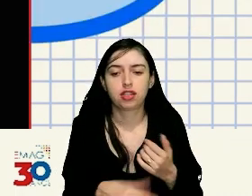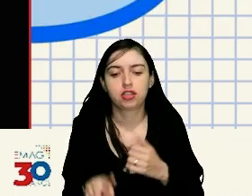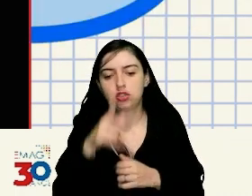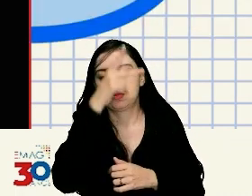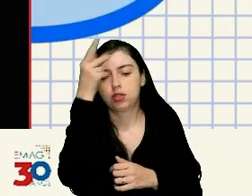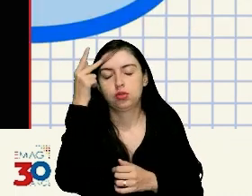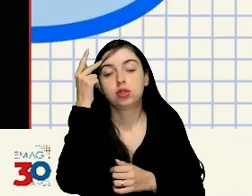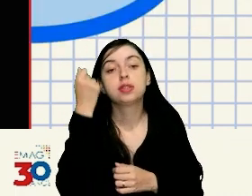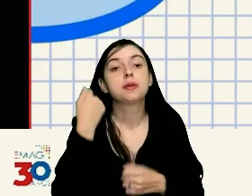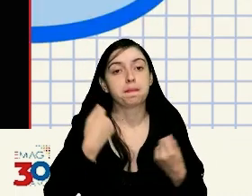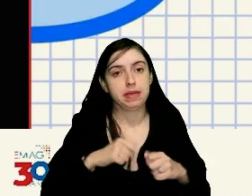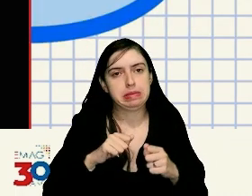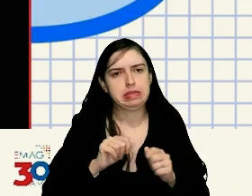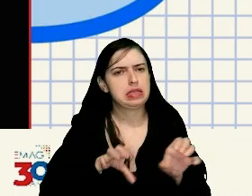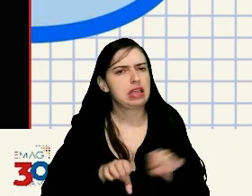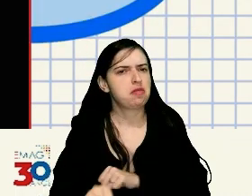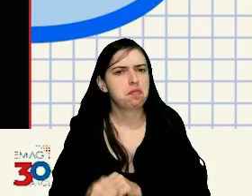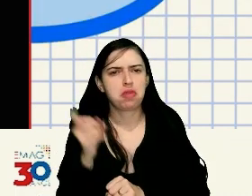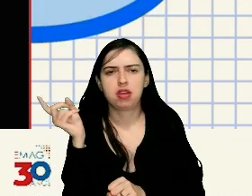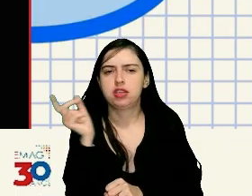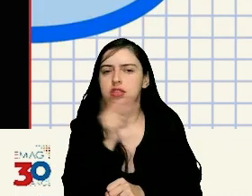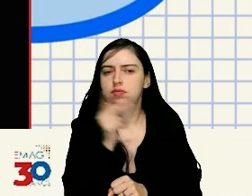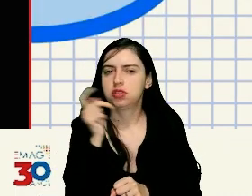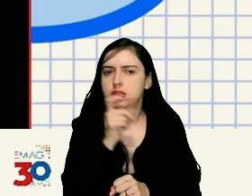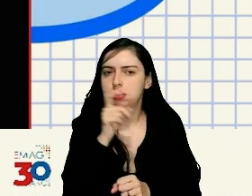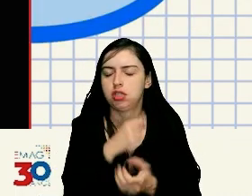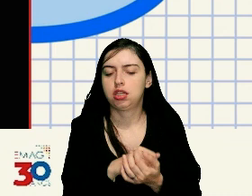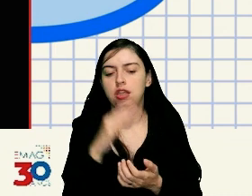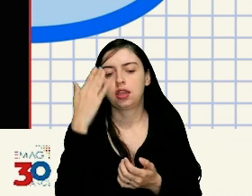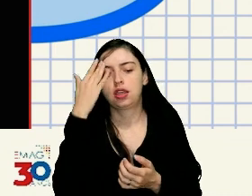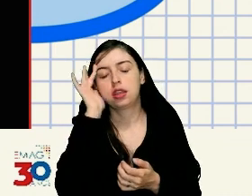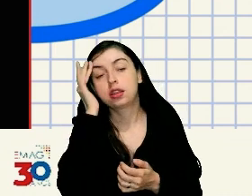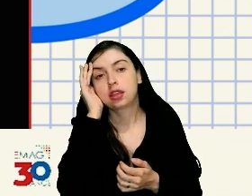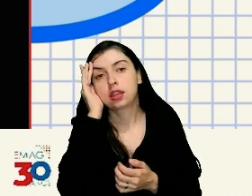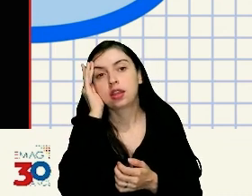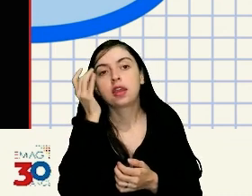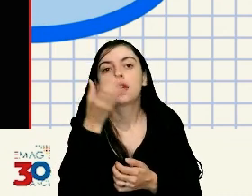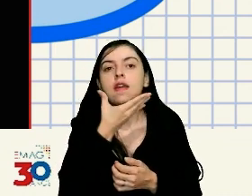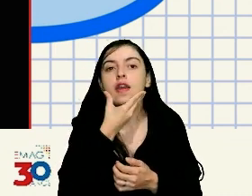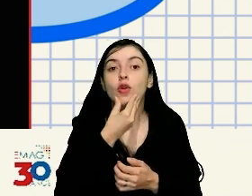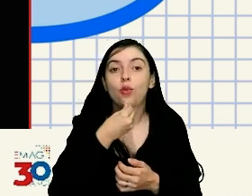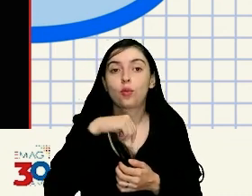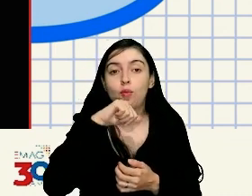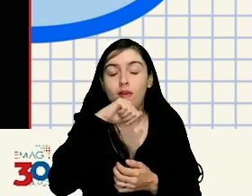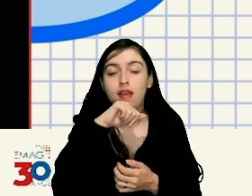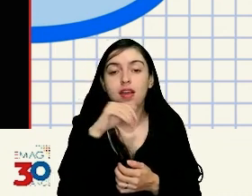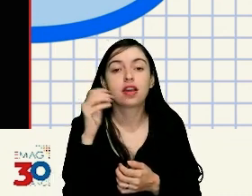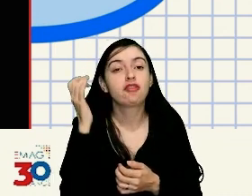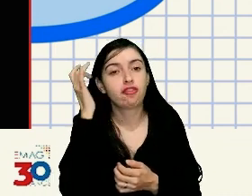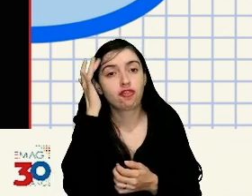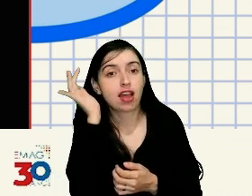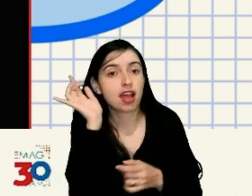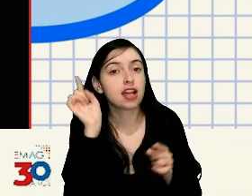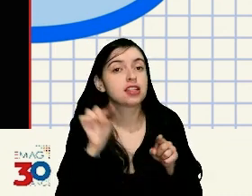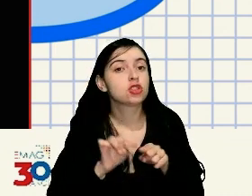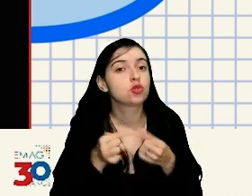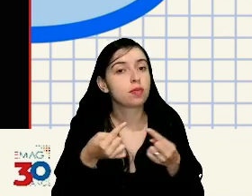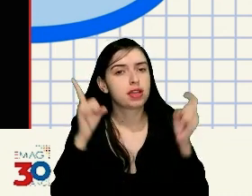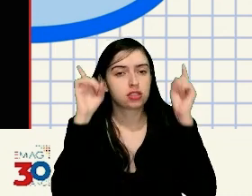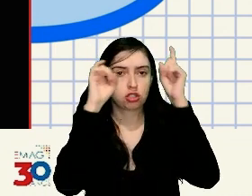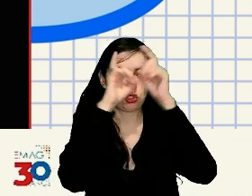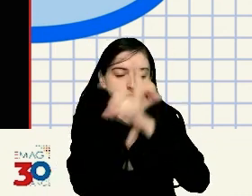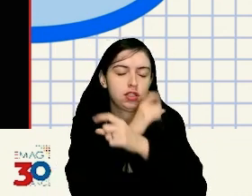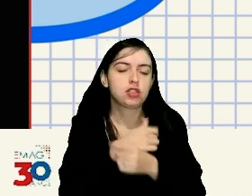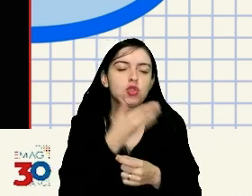quebrar esses mitos, entender que tornar-se pai é fácil, mas é difícil sim exercer a nossa paternidade, porque